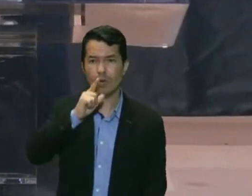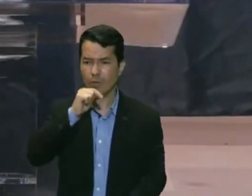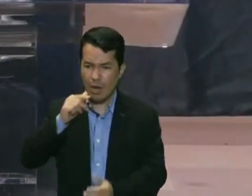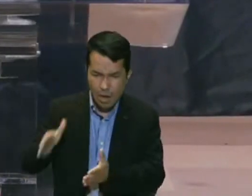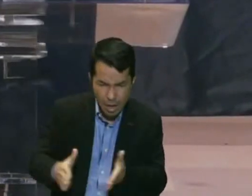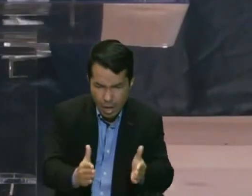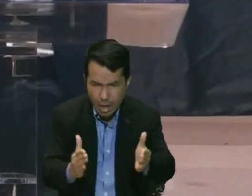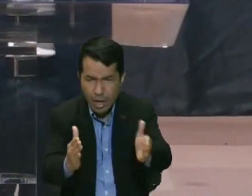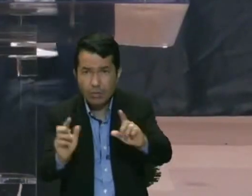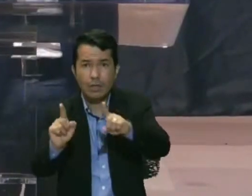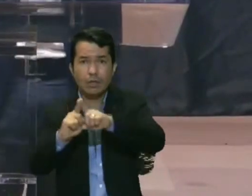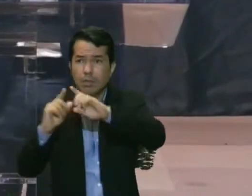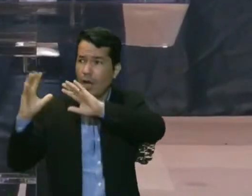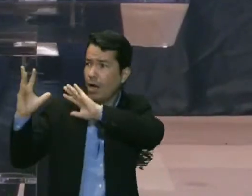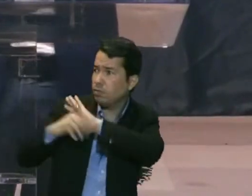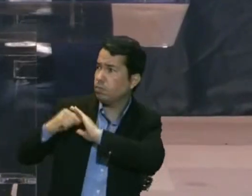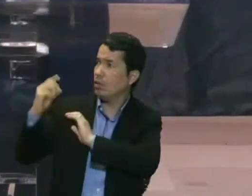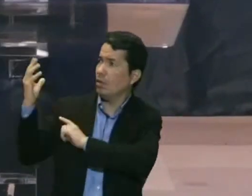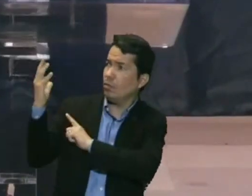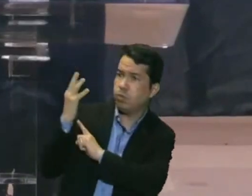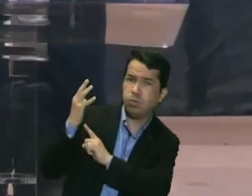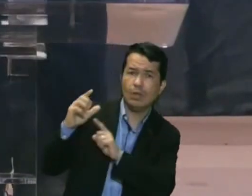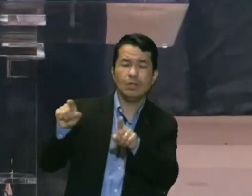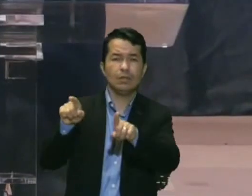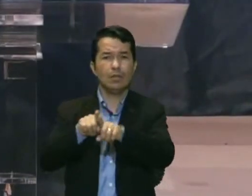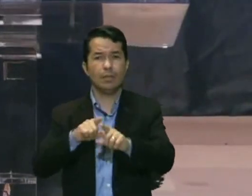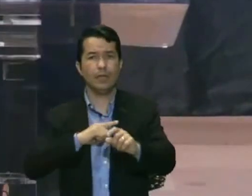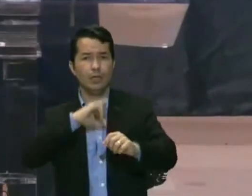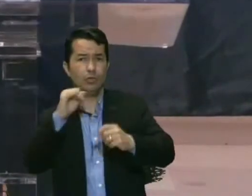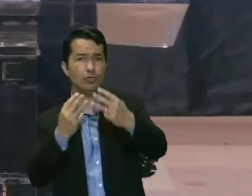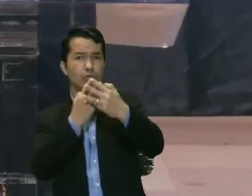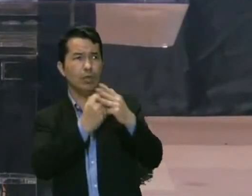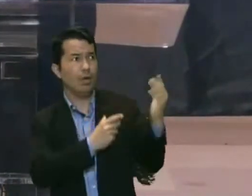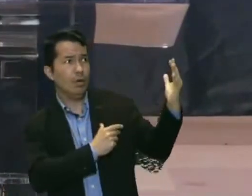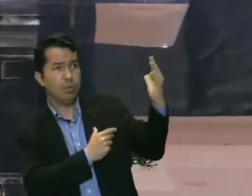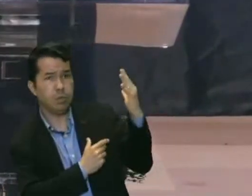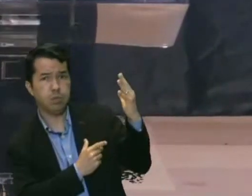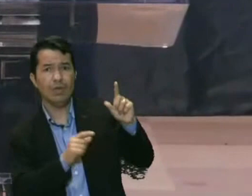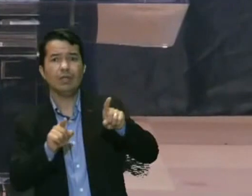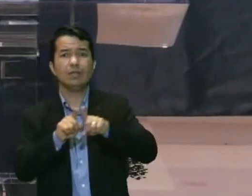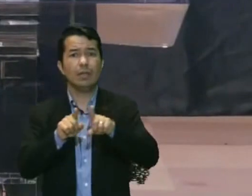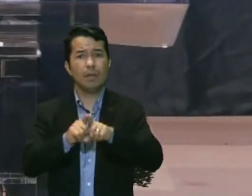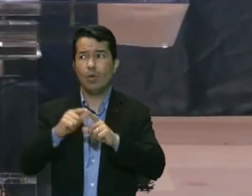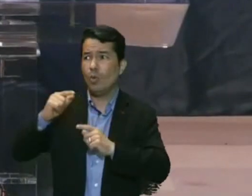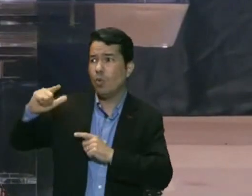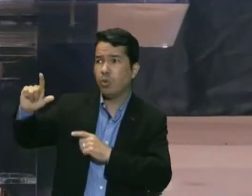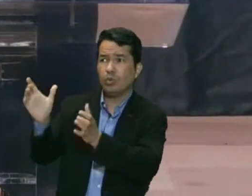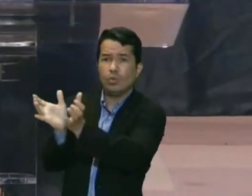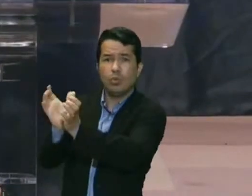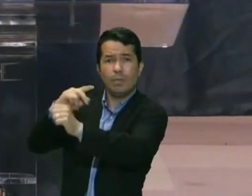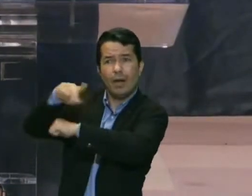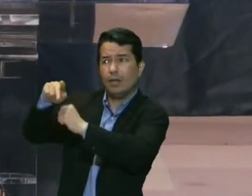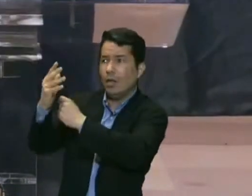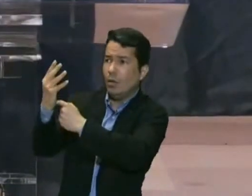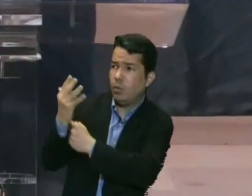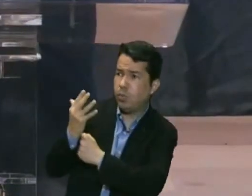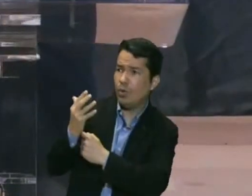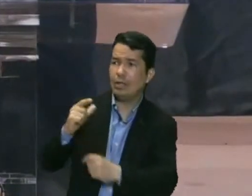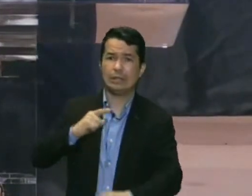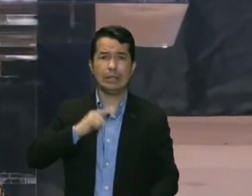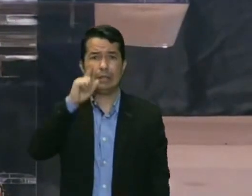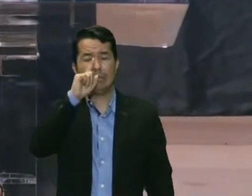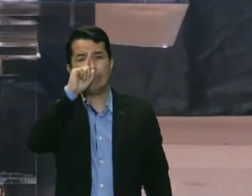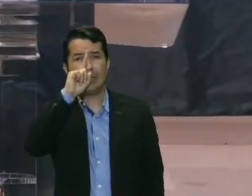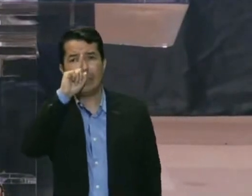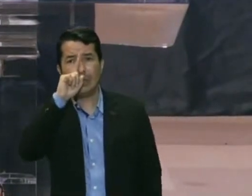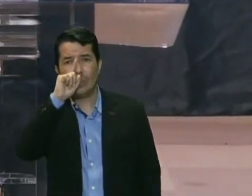assaltantes, perigos dos meus compatriotas, perigos dos gentios, perigos na cidade, perigos no deserto, perigos no